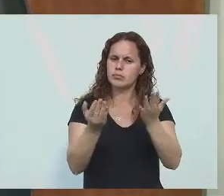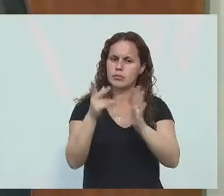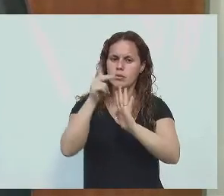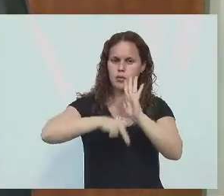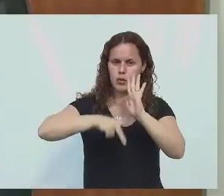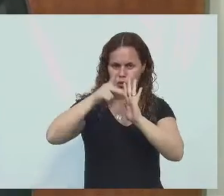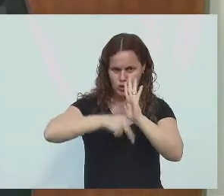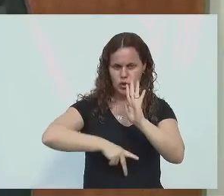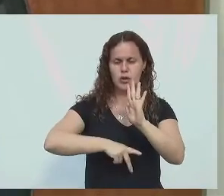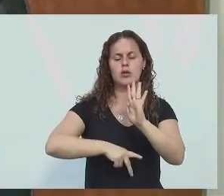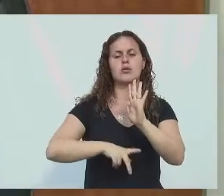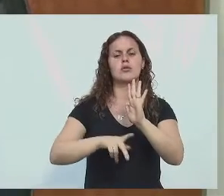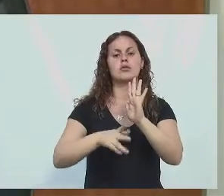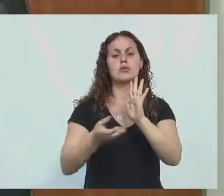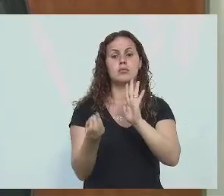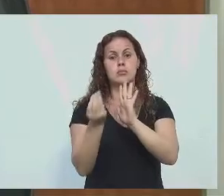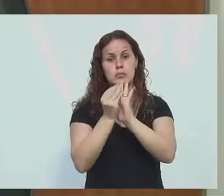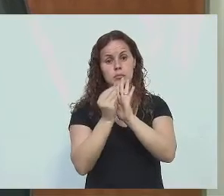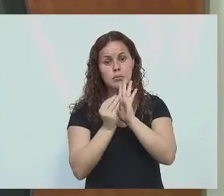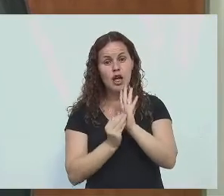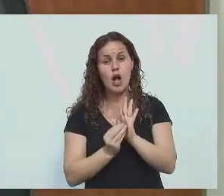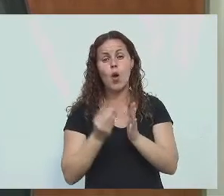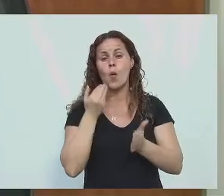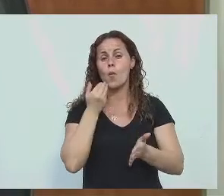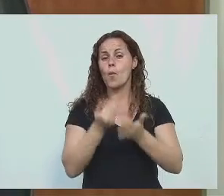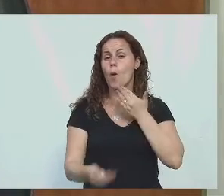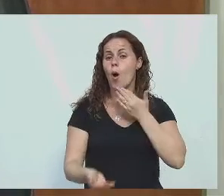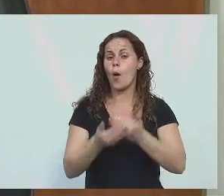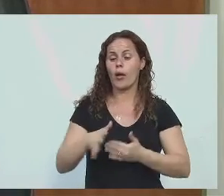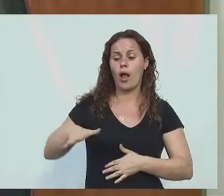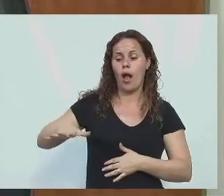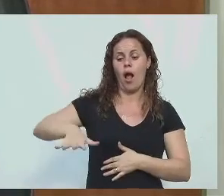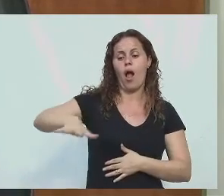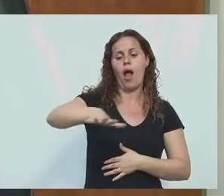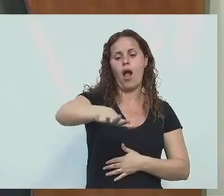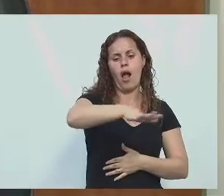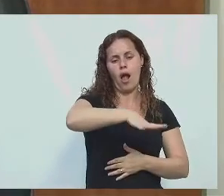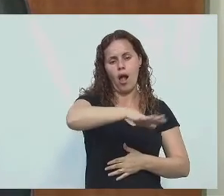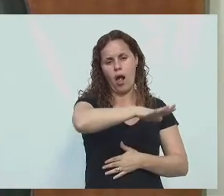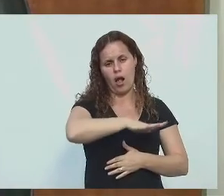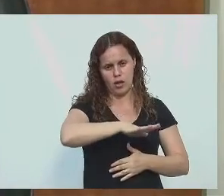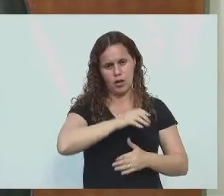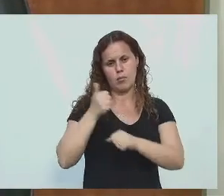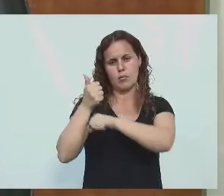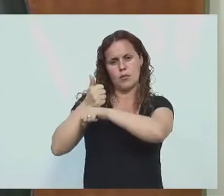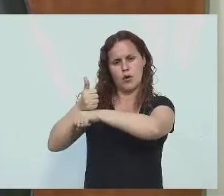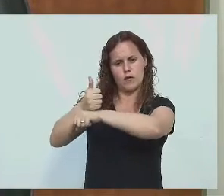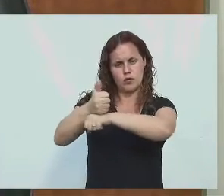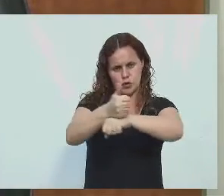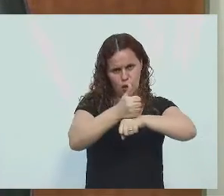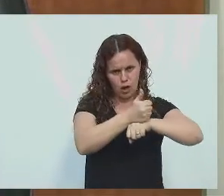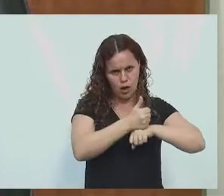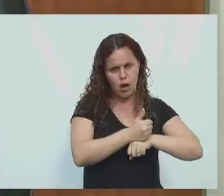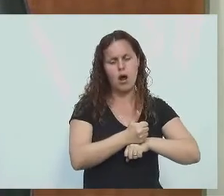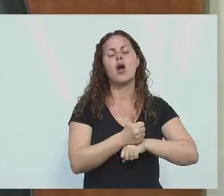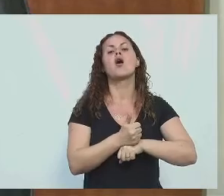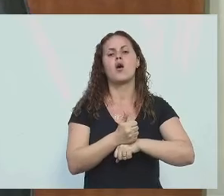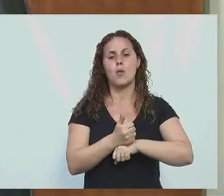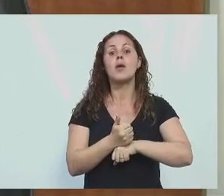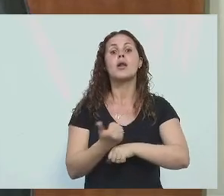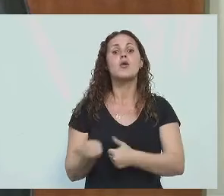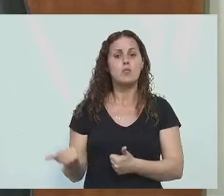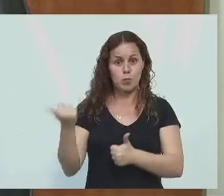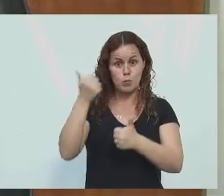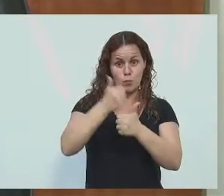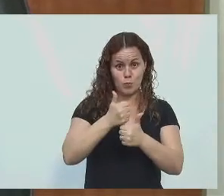assim colocado em relação à questão do município, mas em qualquer área de atuação, né, que ele possa ocupar e demonstrar, né, a